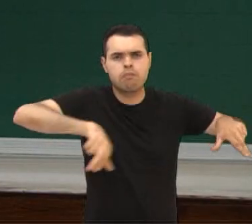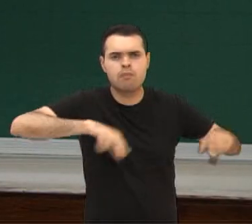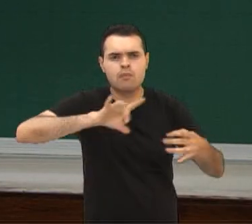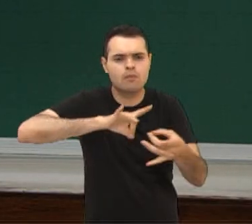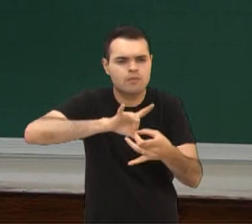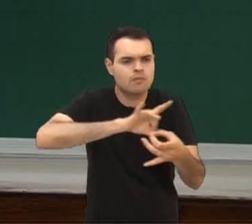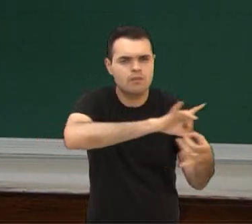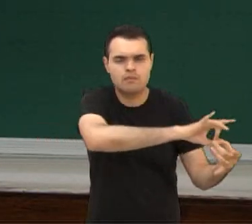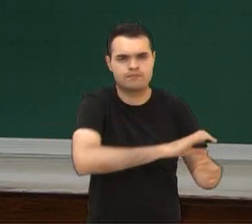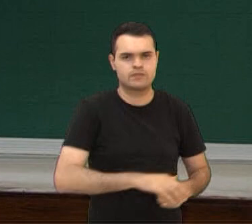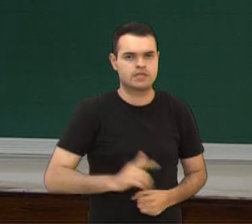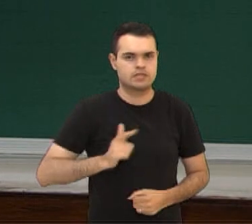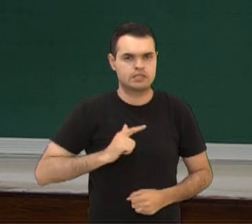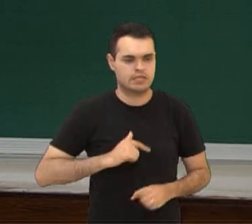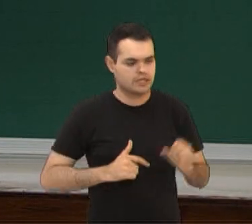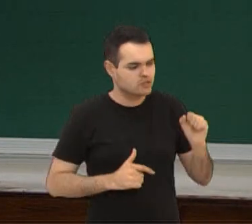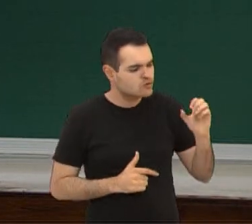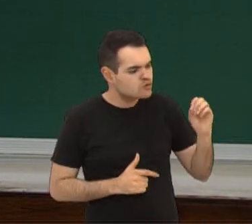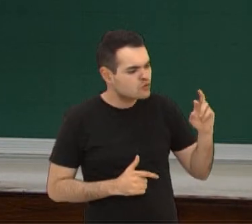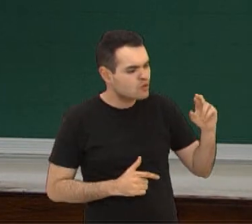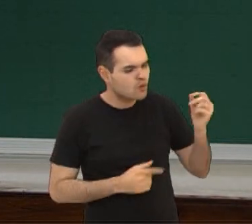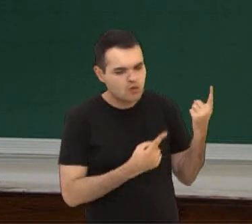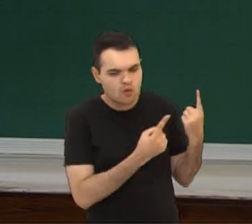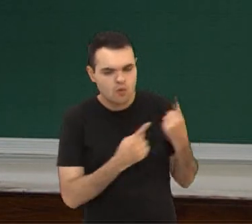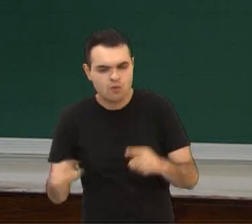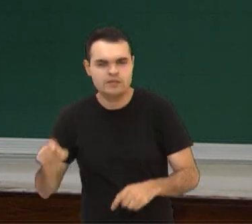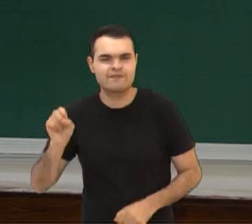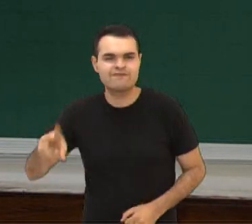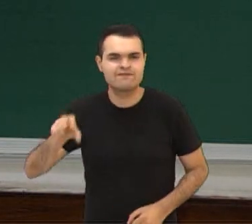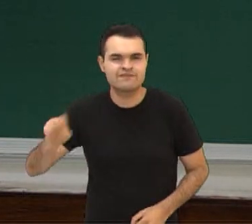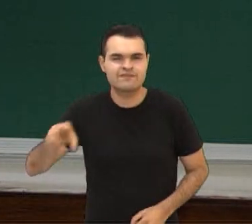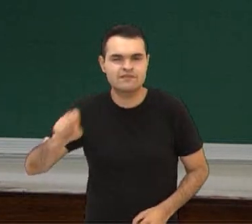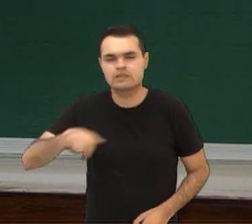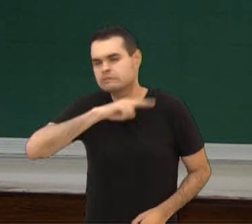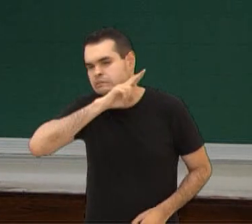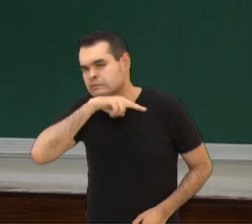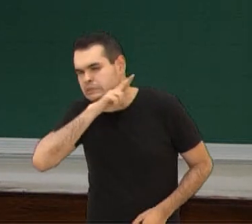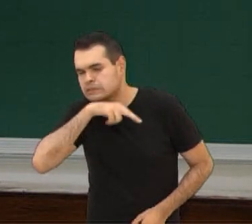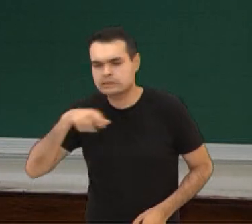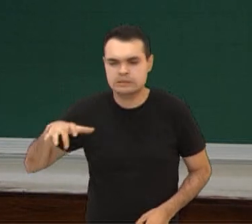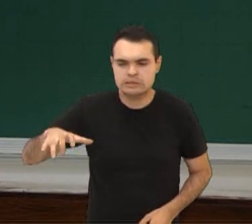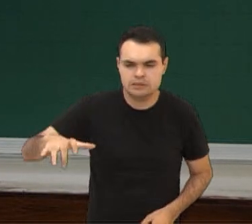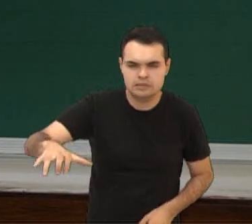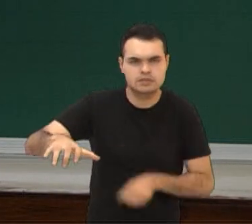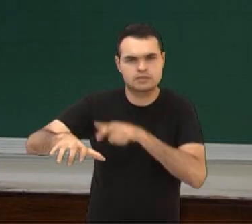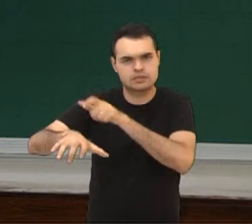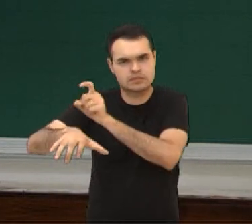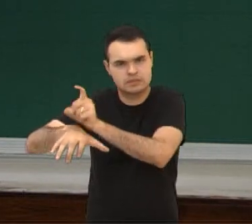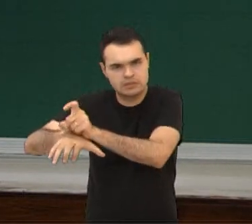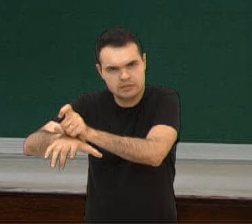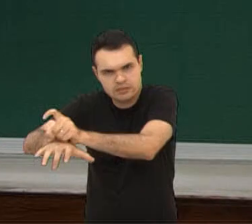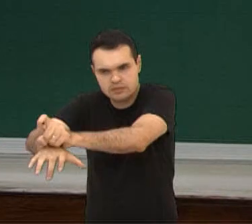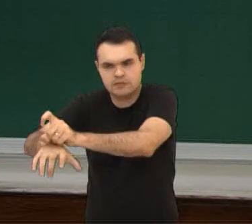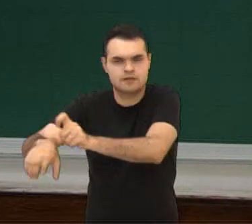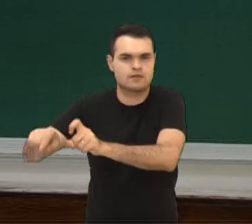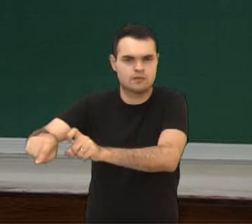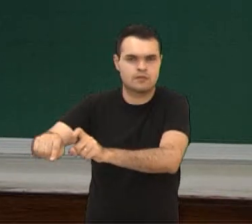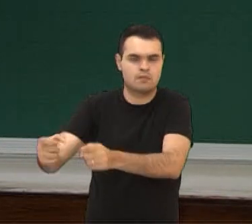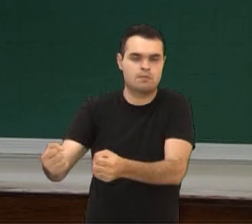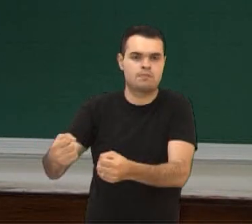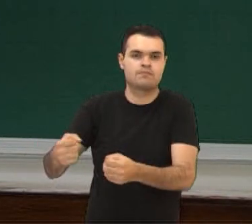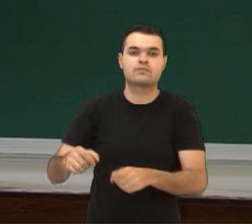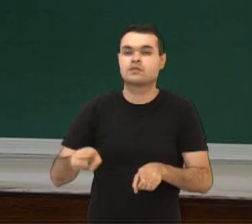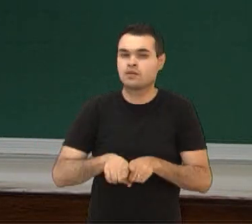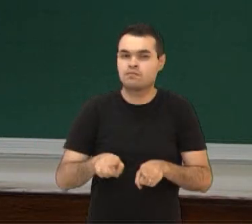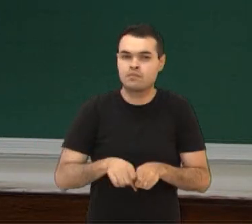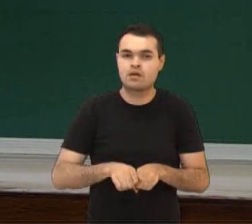tem soro contra veneno de animais peçonhentos, como cobras, aranhas e escorpiões. A gente tem também para doenças virais,